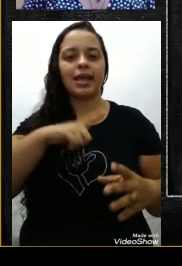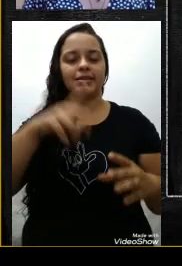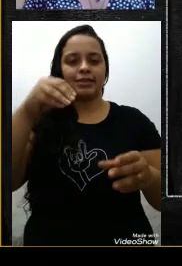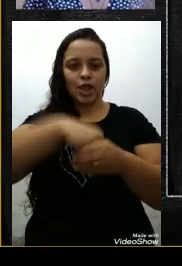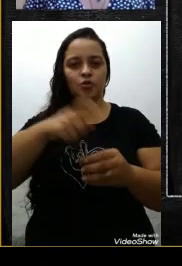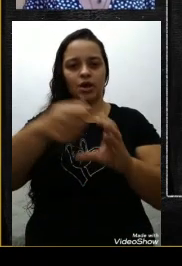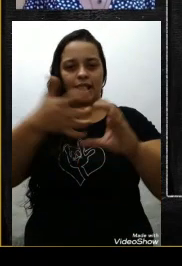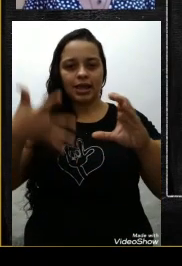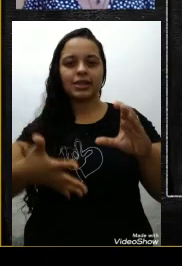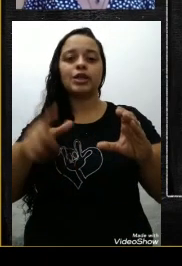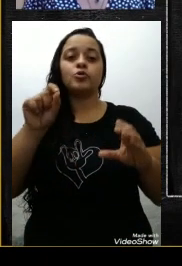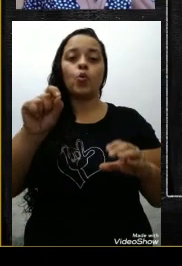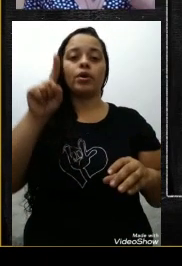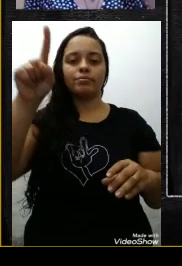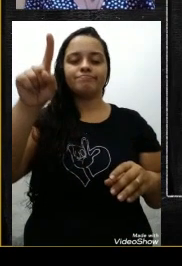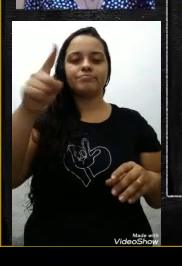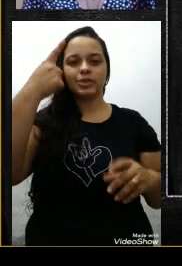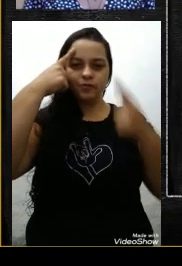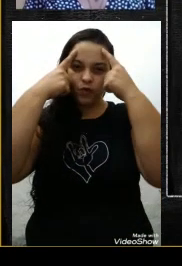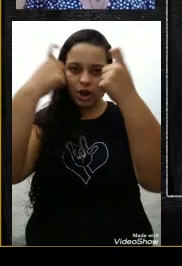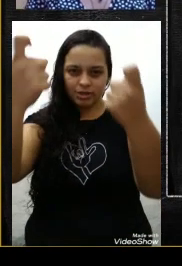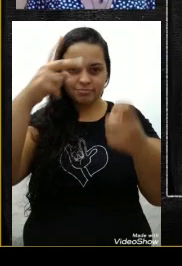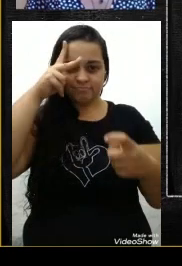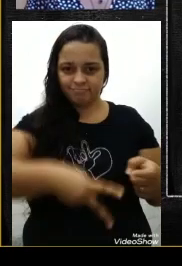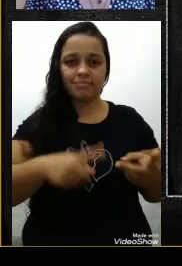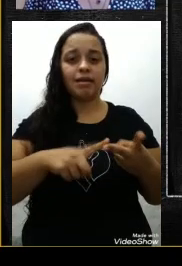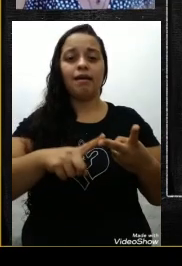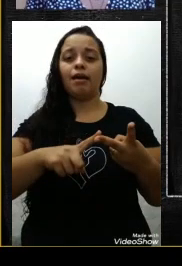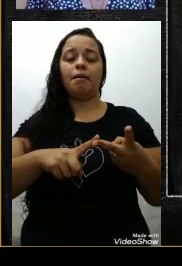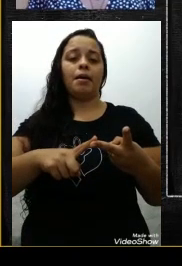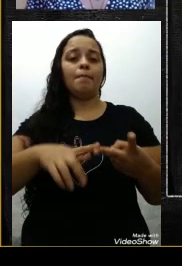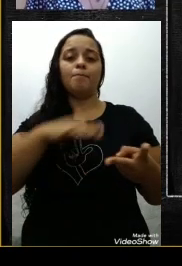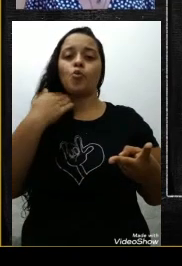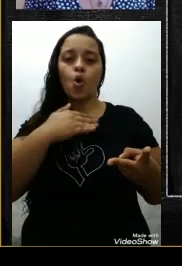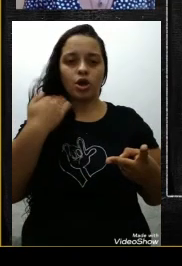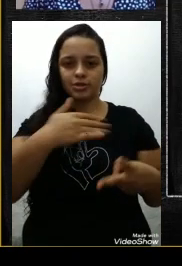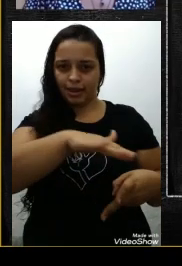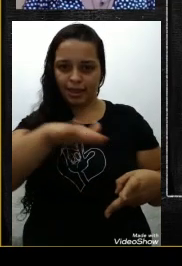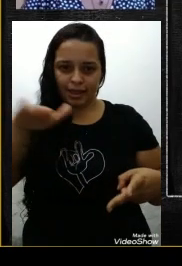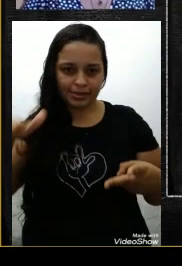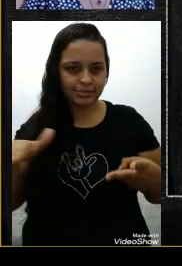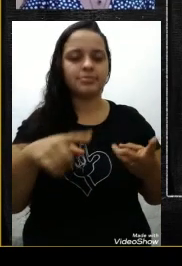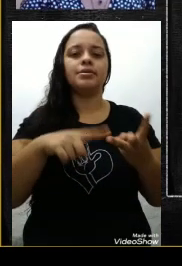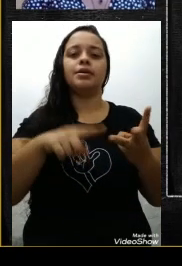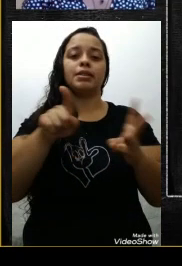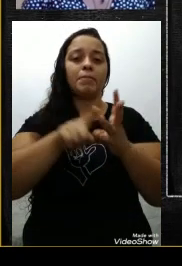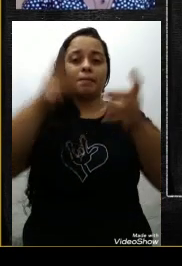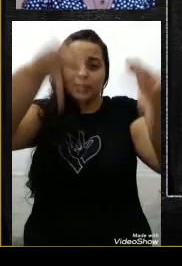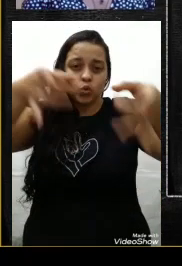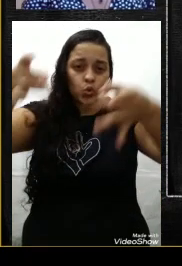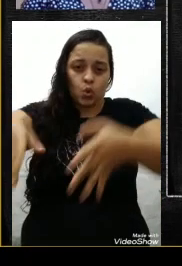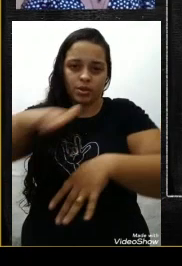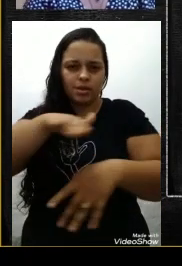consequências, né, algumas características desse período foi a violência extrema, o infanticídio, quer dizer, o assassinato de crianças e o